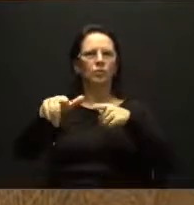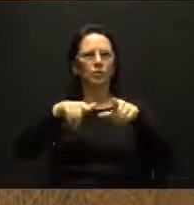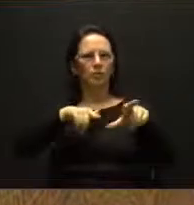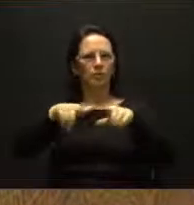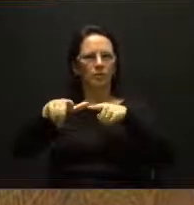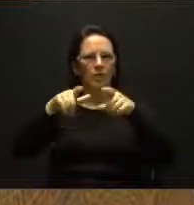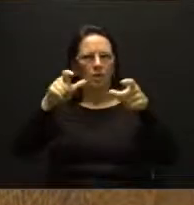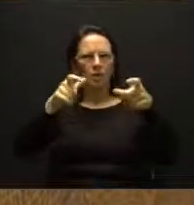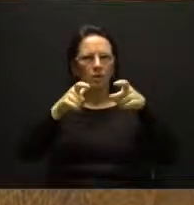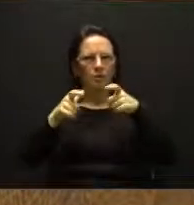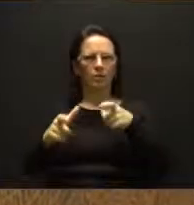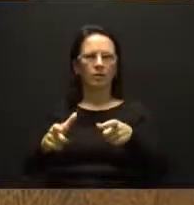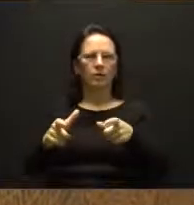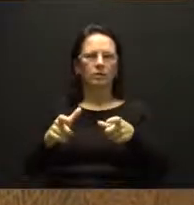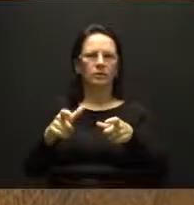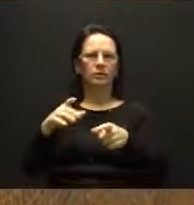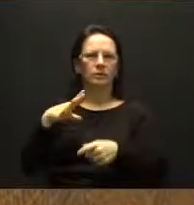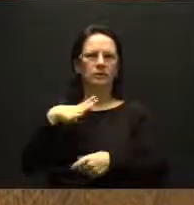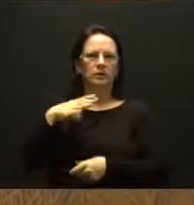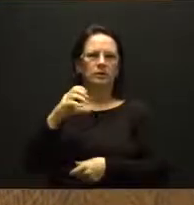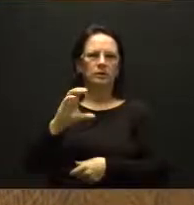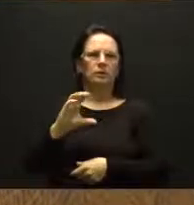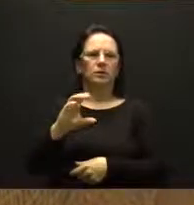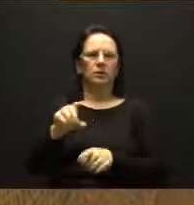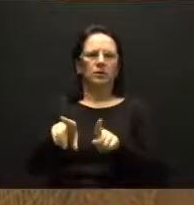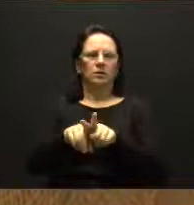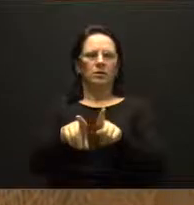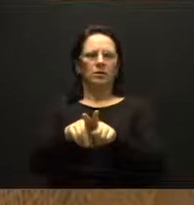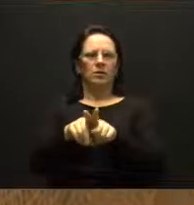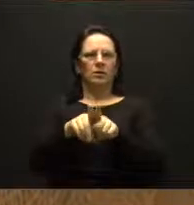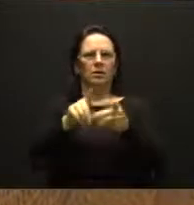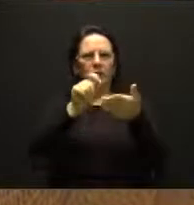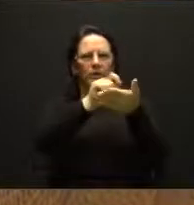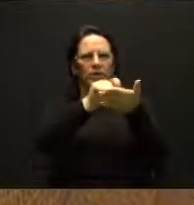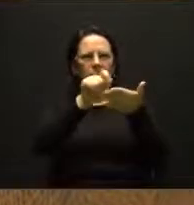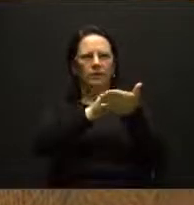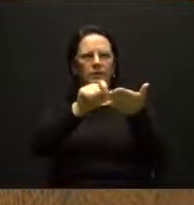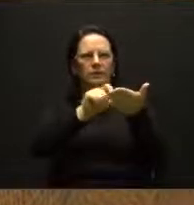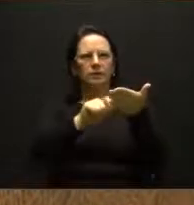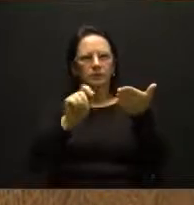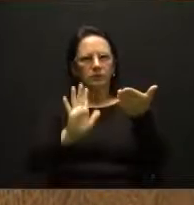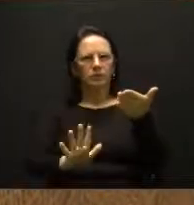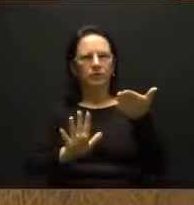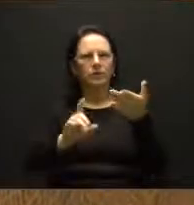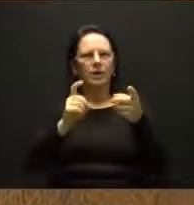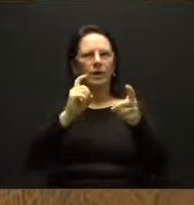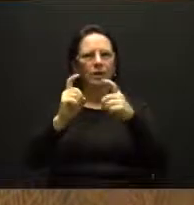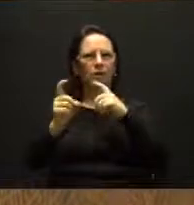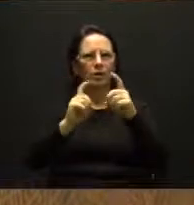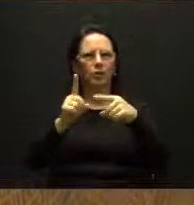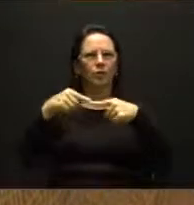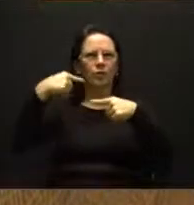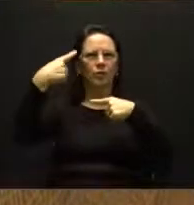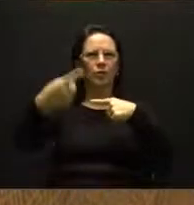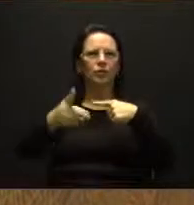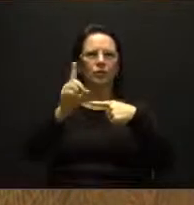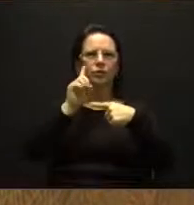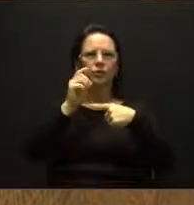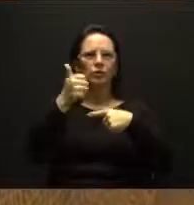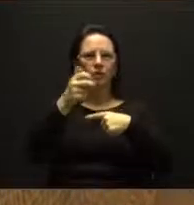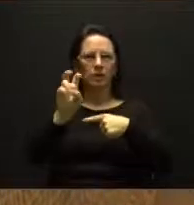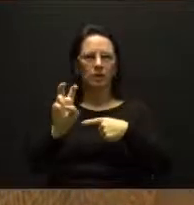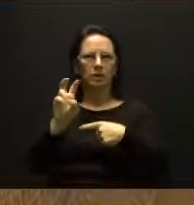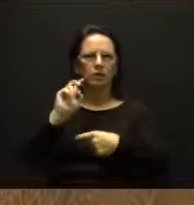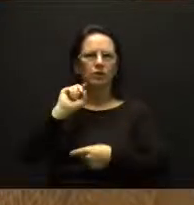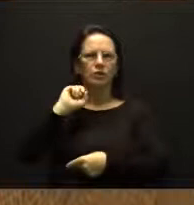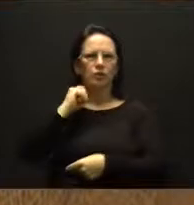cubatão por motivo de melhor adaptação de agenda a referida reunião foi inserida para a data de 15 de maio